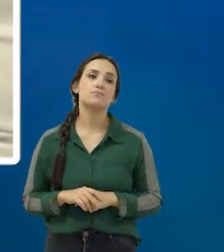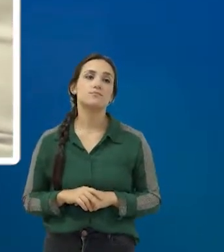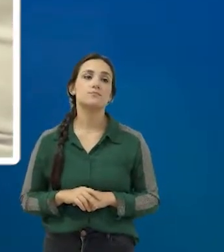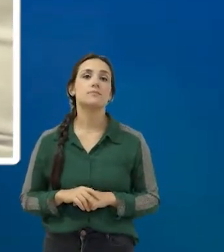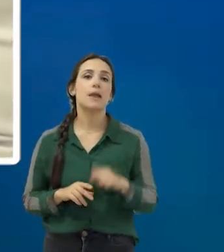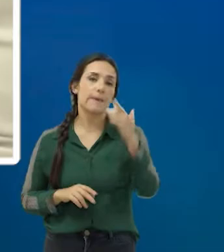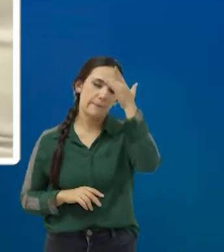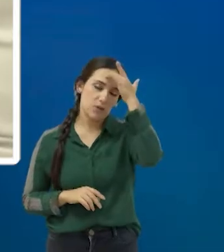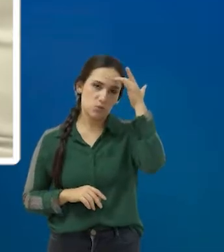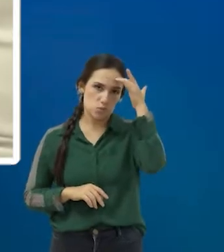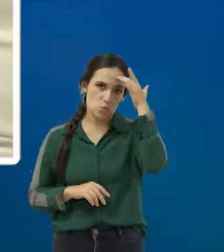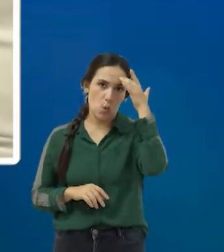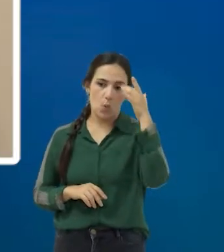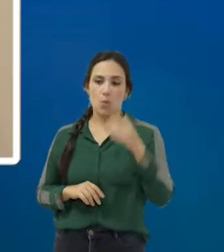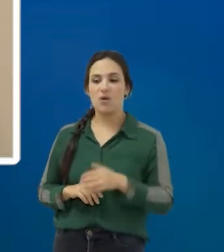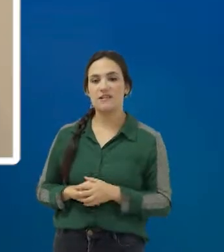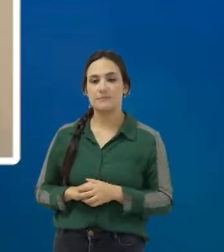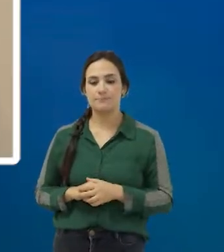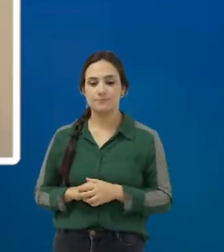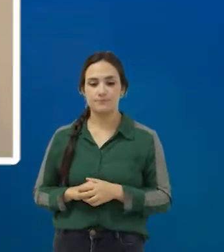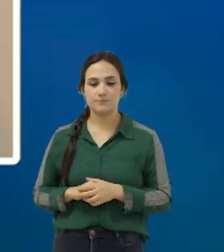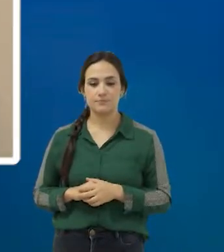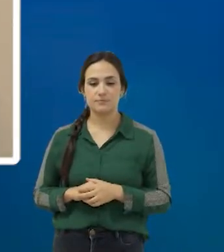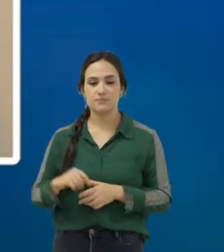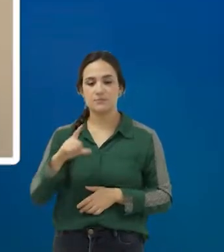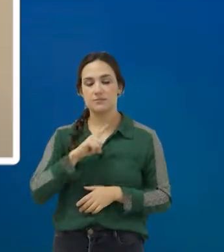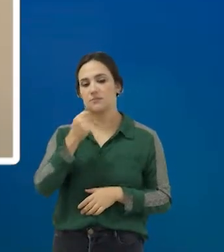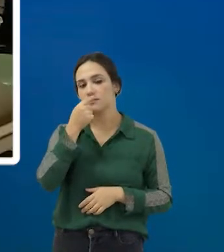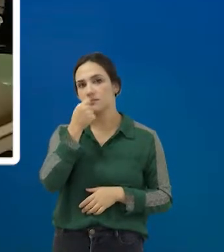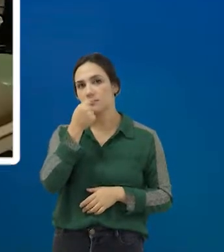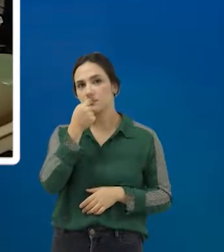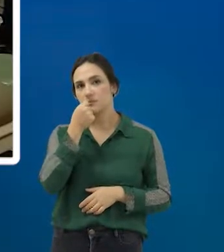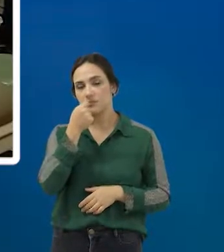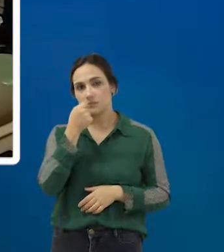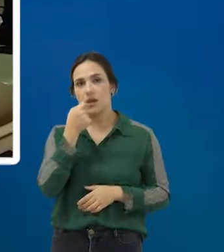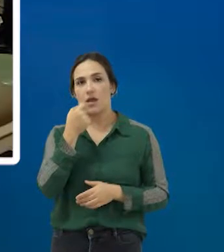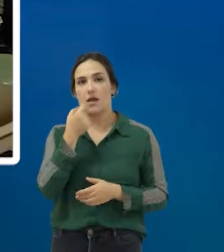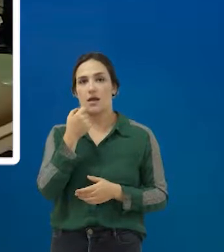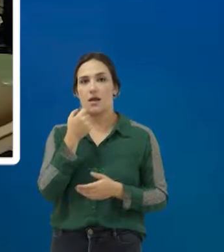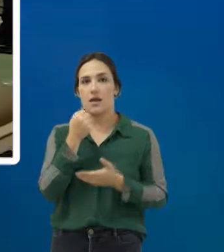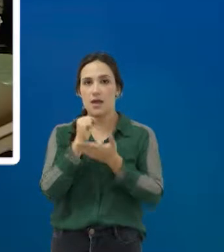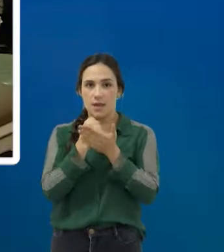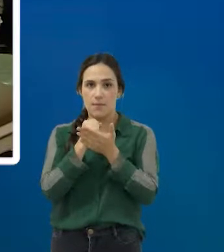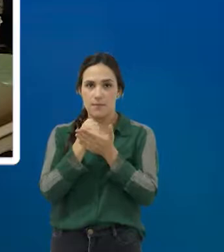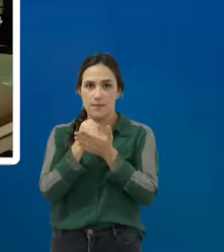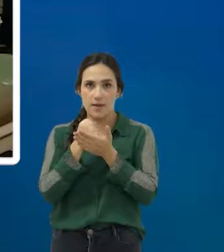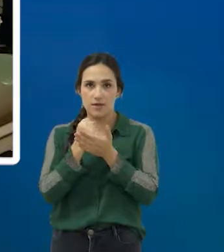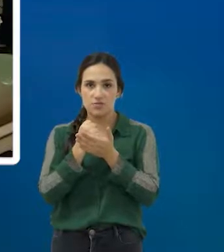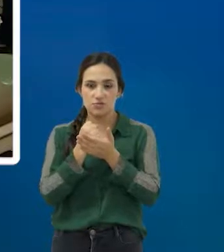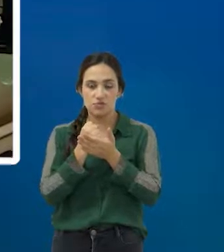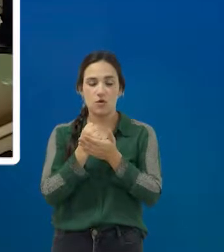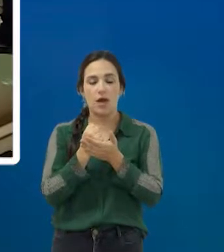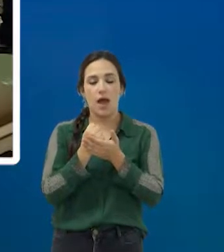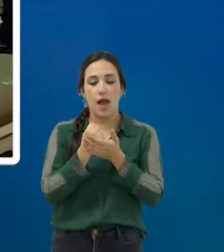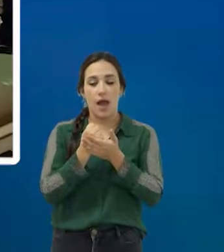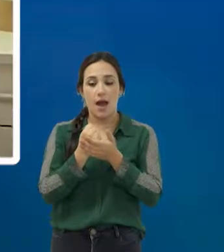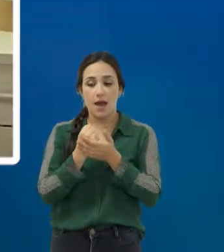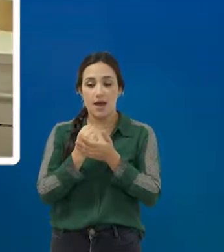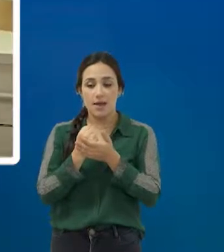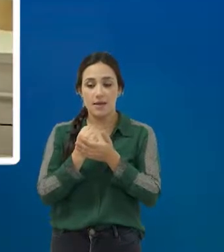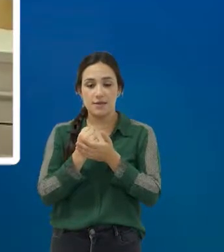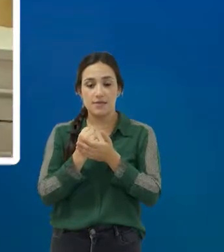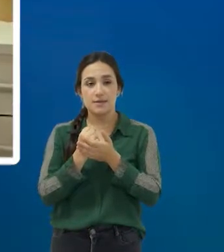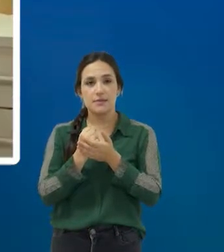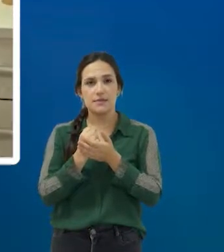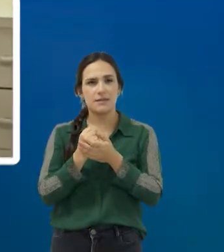o doador ele recebe um medicamento que faz com que as células jovens venham para a corrente superficial e é